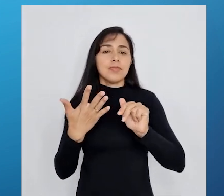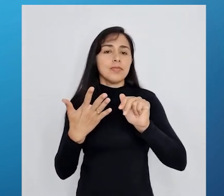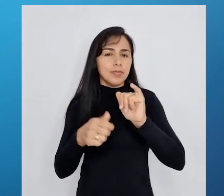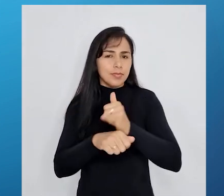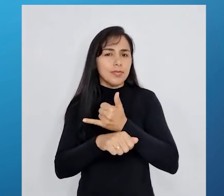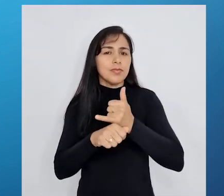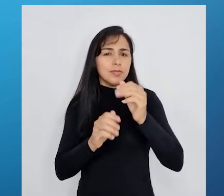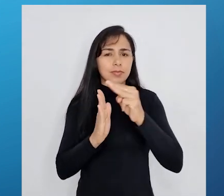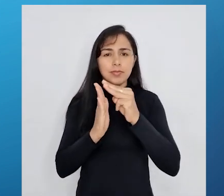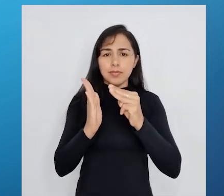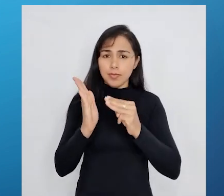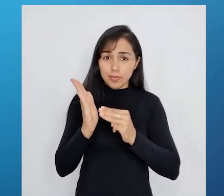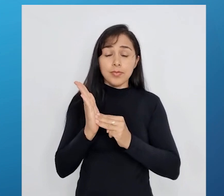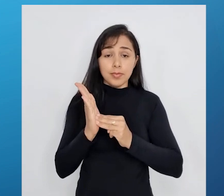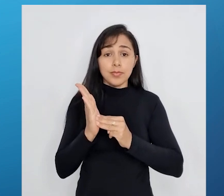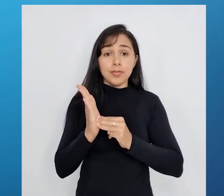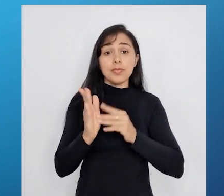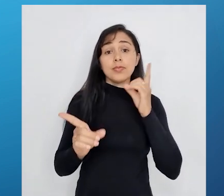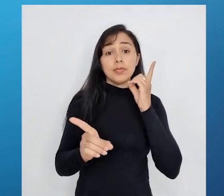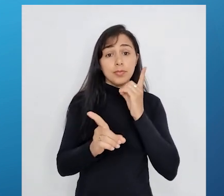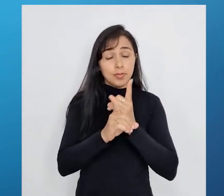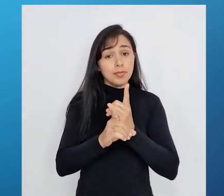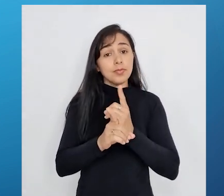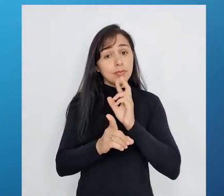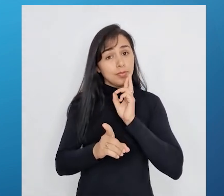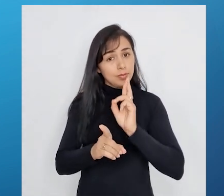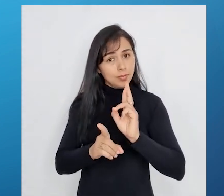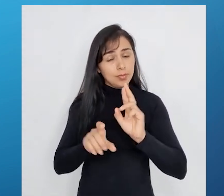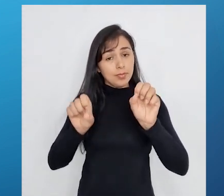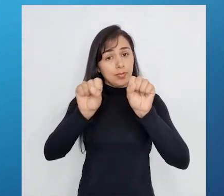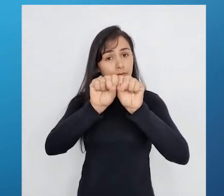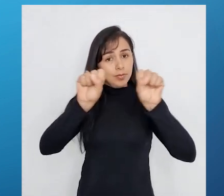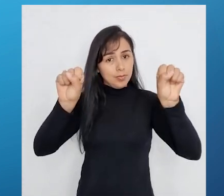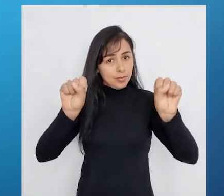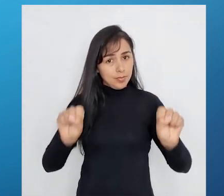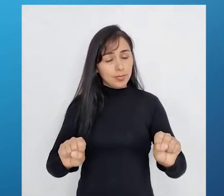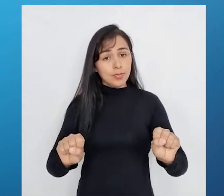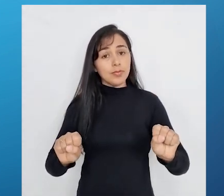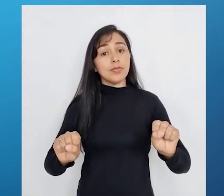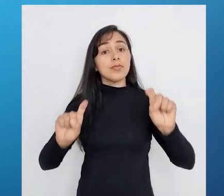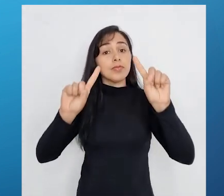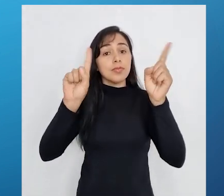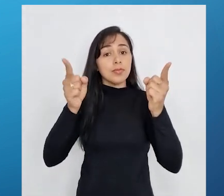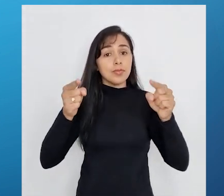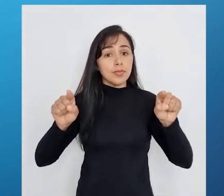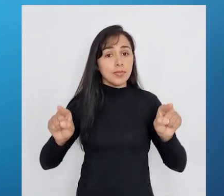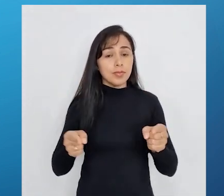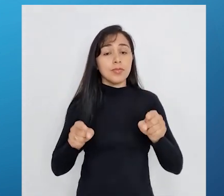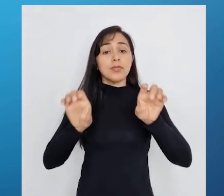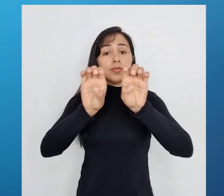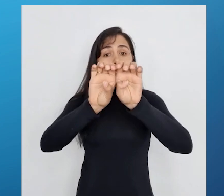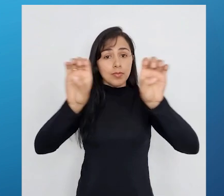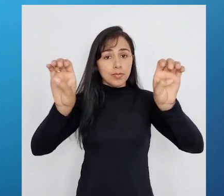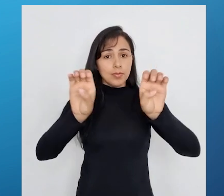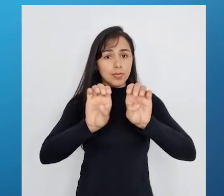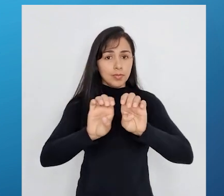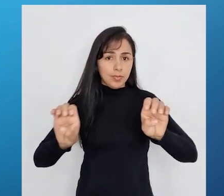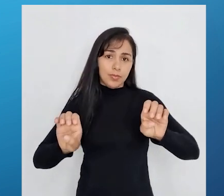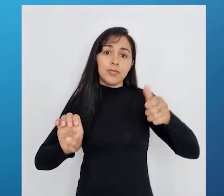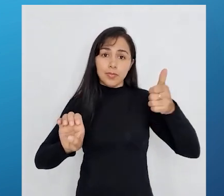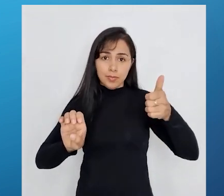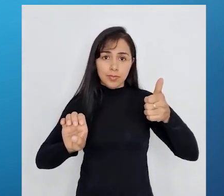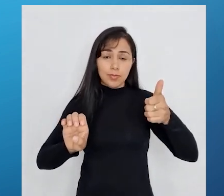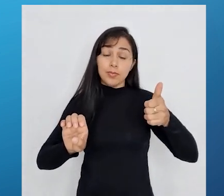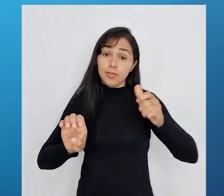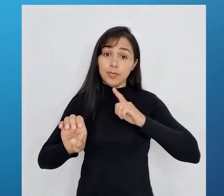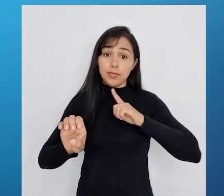métodos mesmo, para encontrar a resolução de um sistema de duas equações de primeiro grau com duas incógnitas, tá bom?